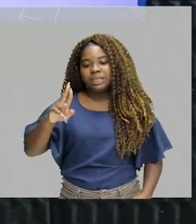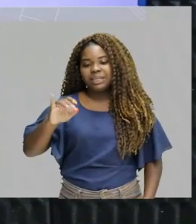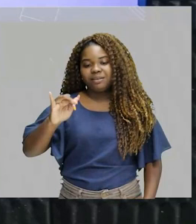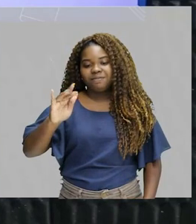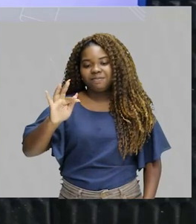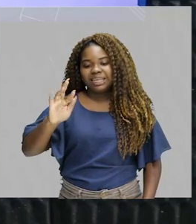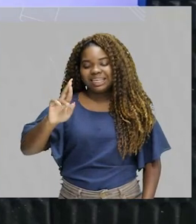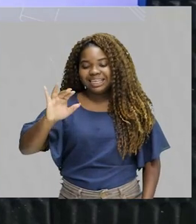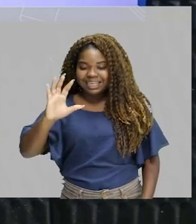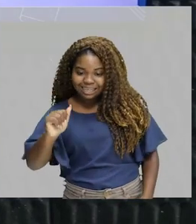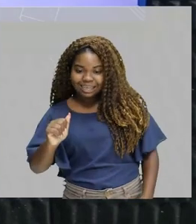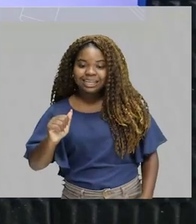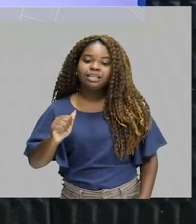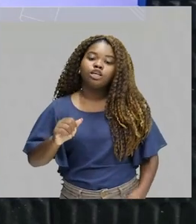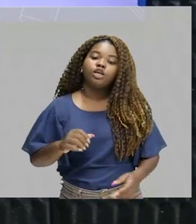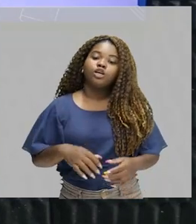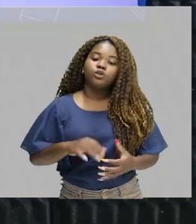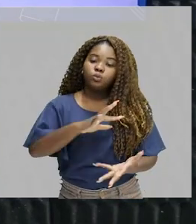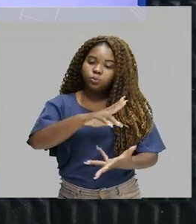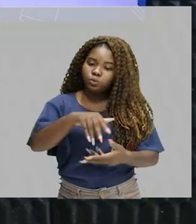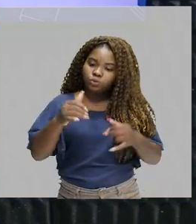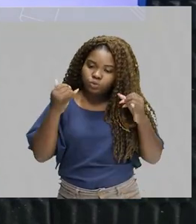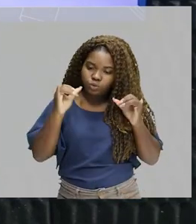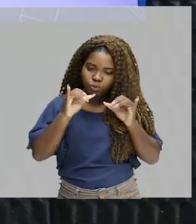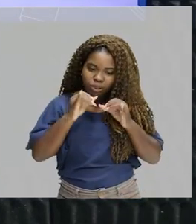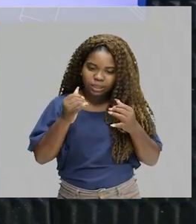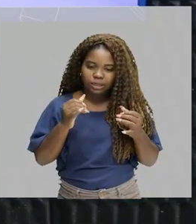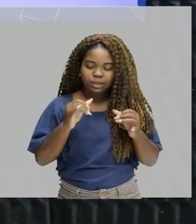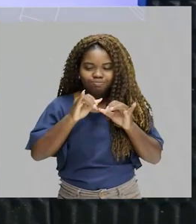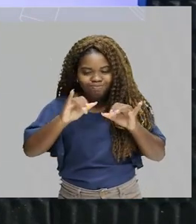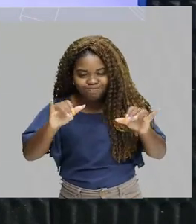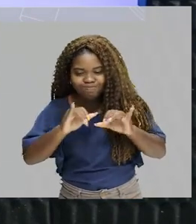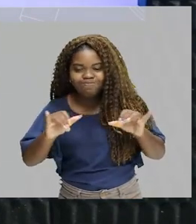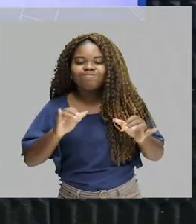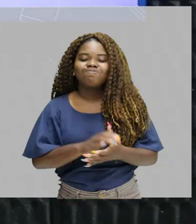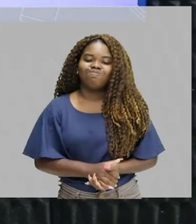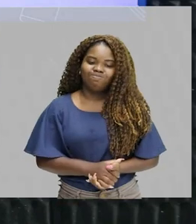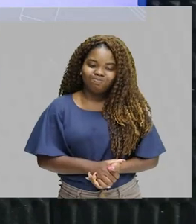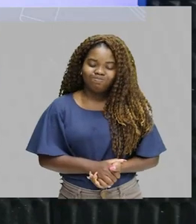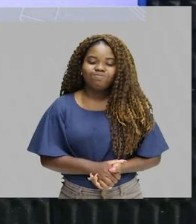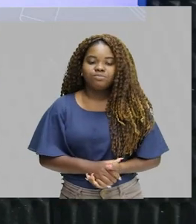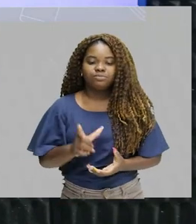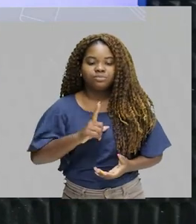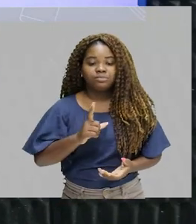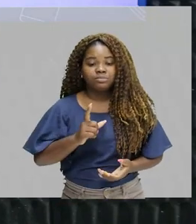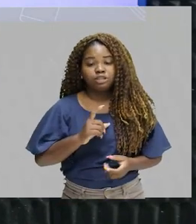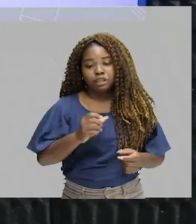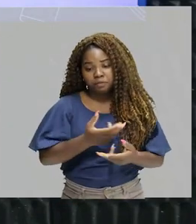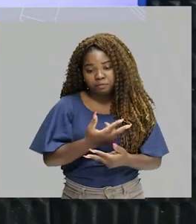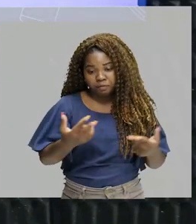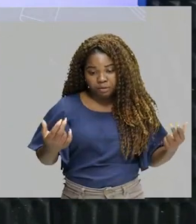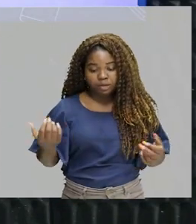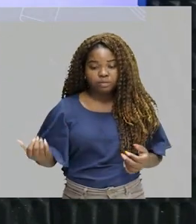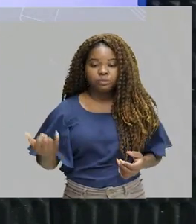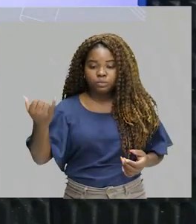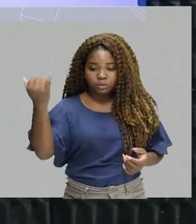mundo globalizado mas somos um país que ao mesmo tempo tem um PIB significativo tem muitas riquezas naturais minerais